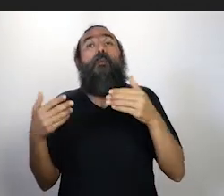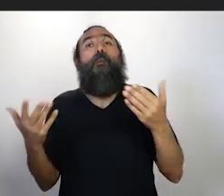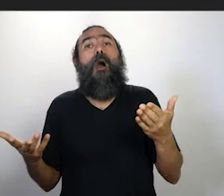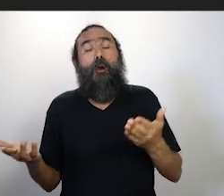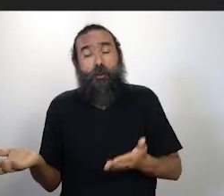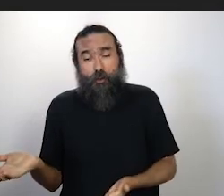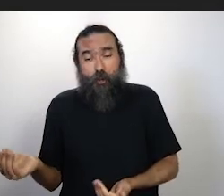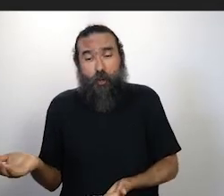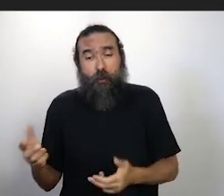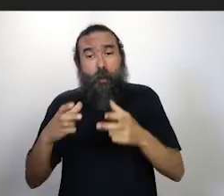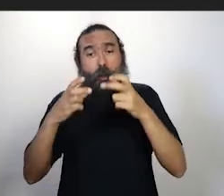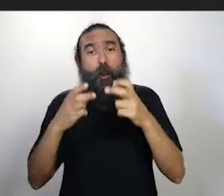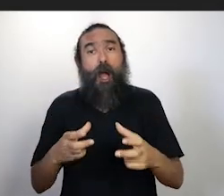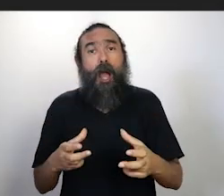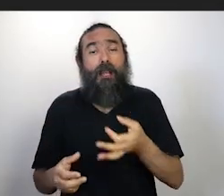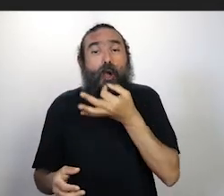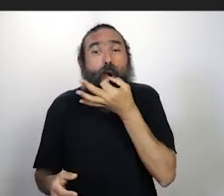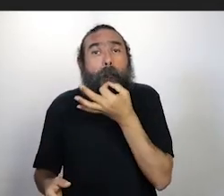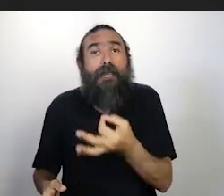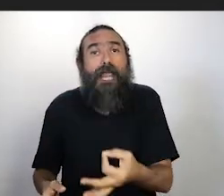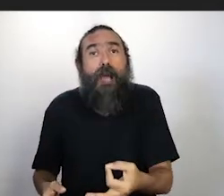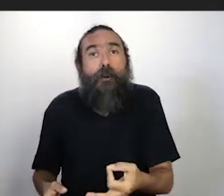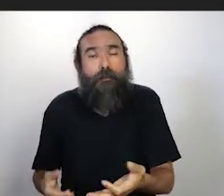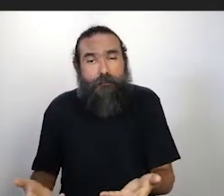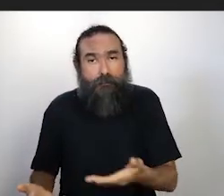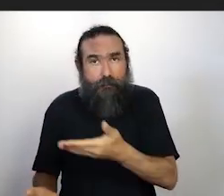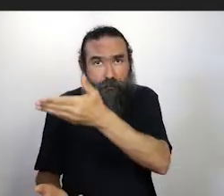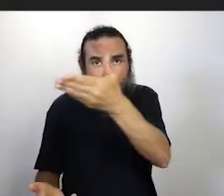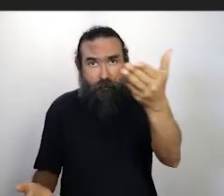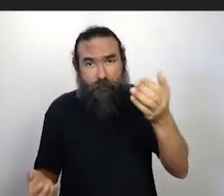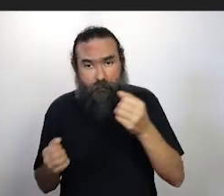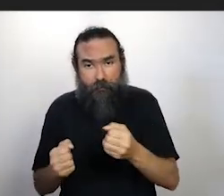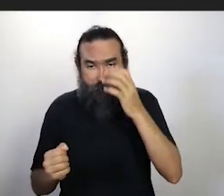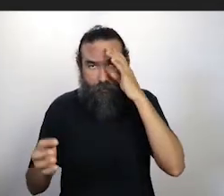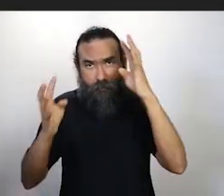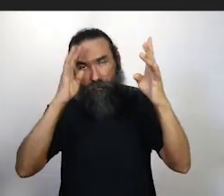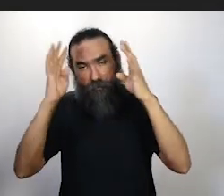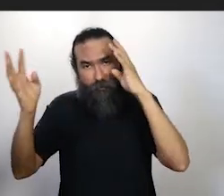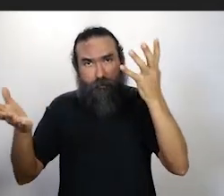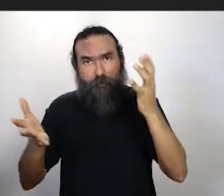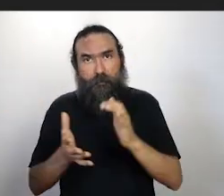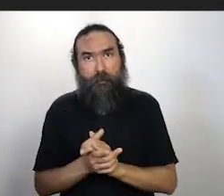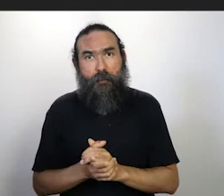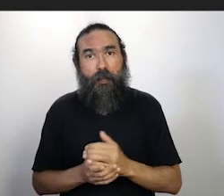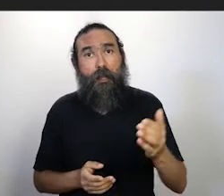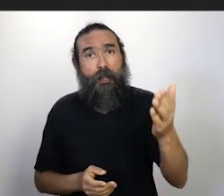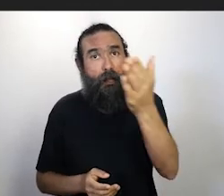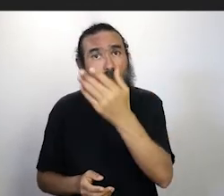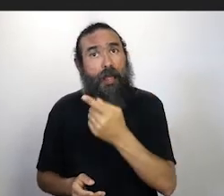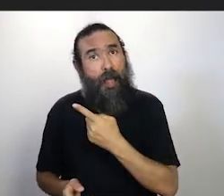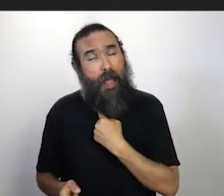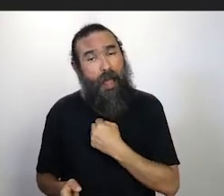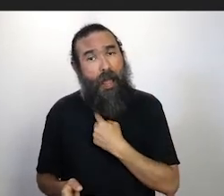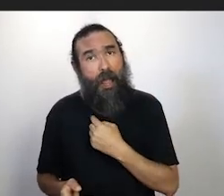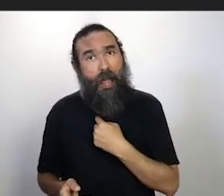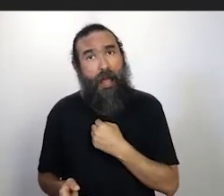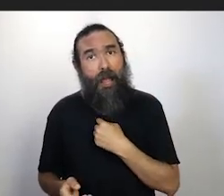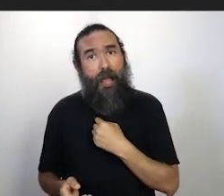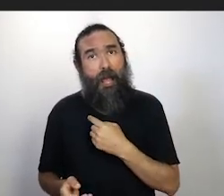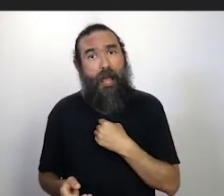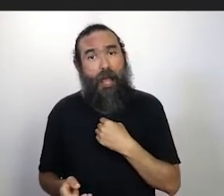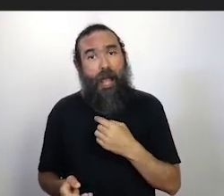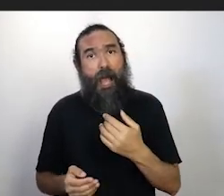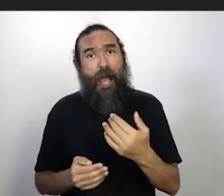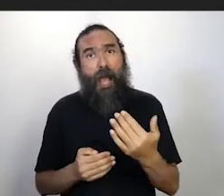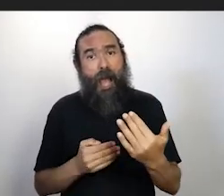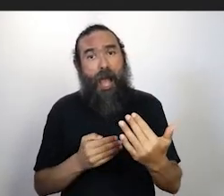acho que daí já dá para fazer uma boa finalização, né? Reflexão de cada um de vocês. E se vocês quiserem ajuda, a gente